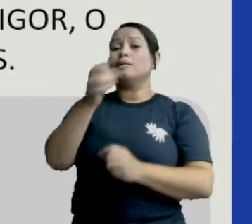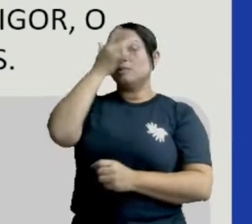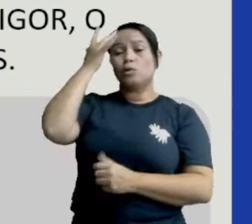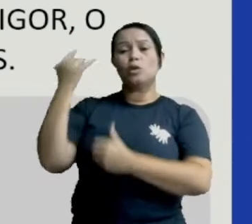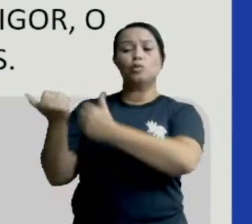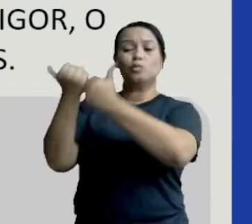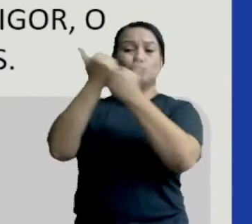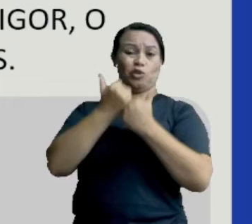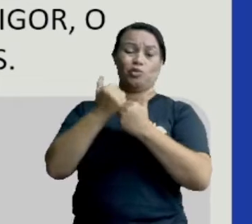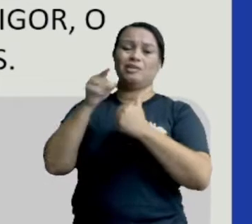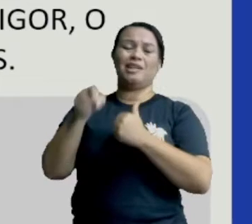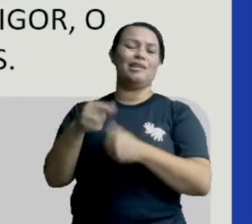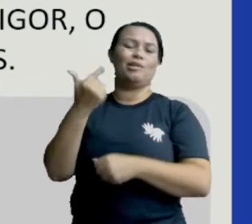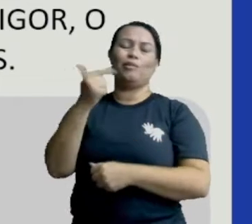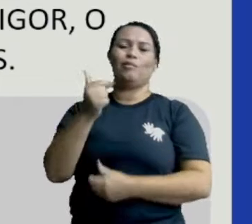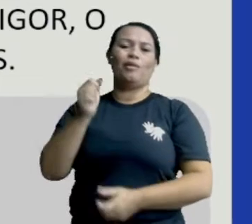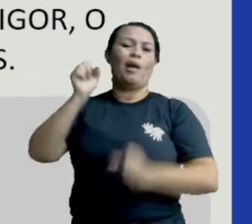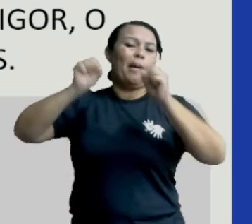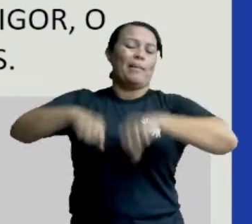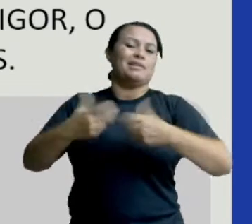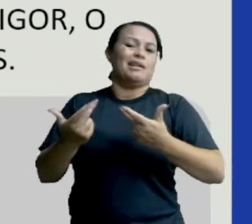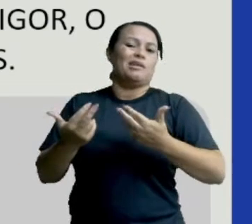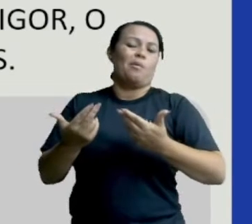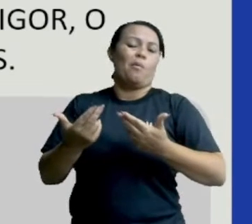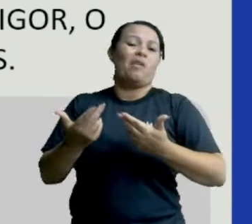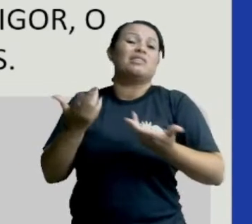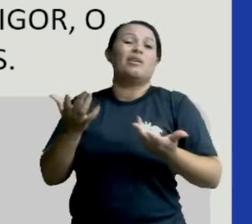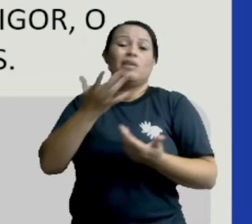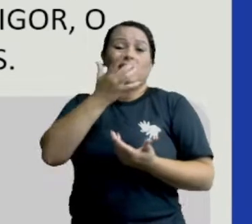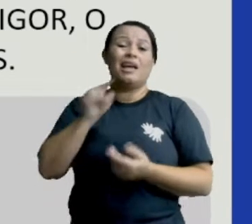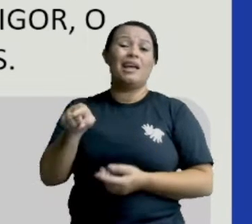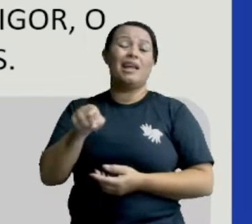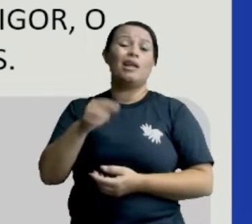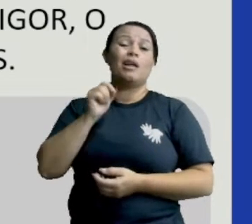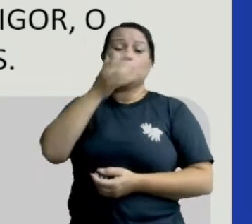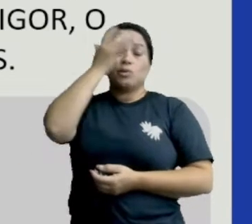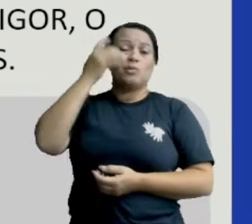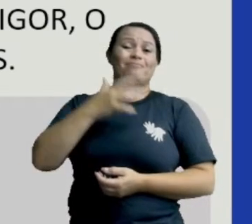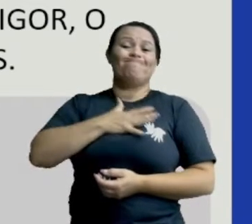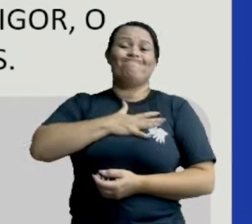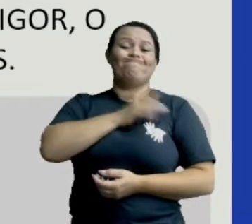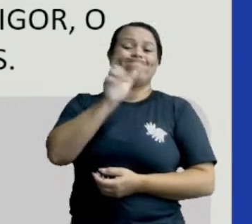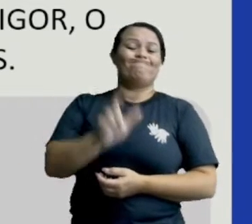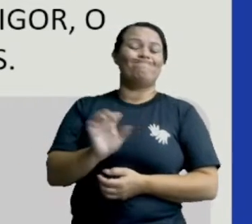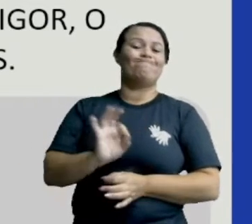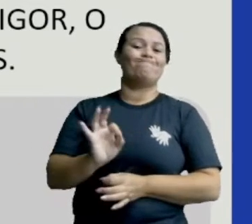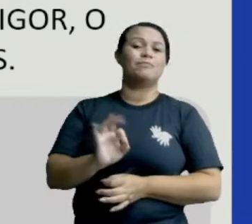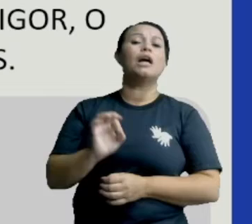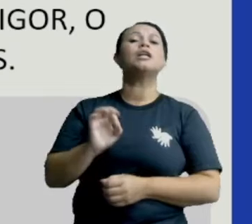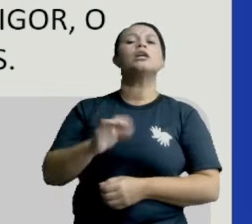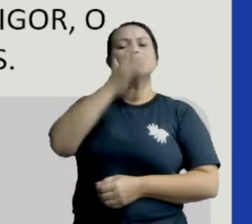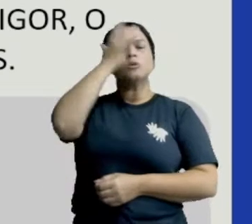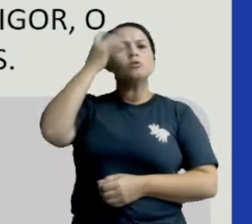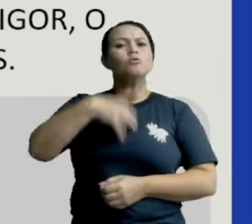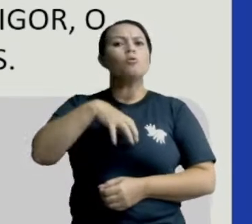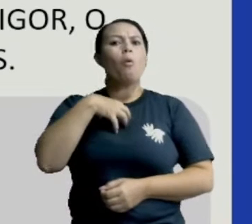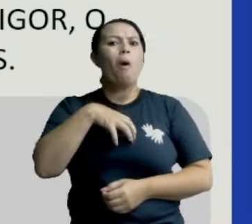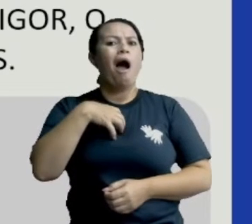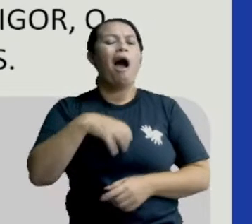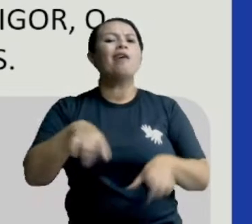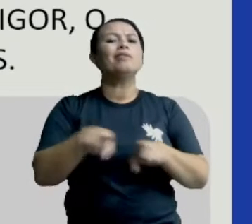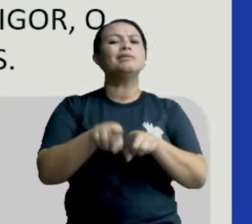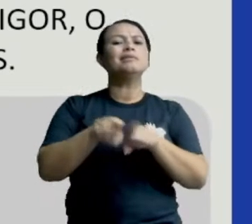mesma capacidade administrativa e desagradaram os lusos brasileiros. Revoltada por